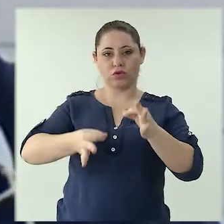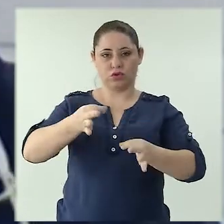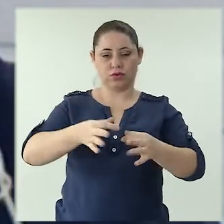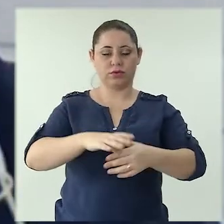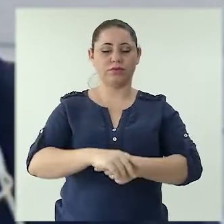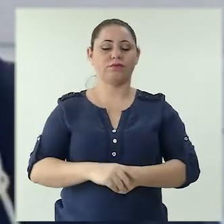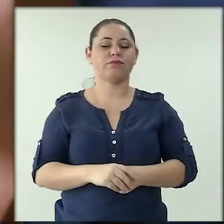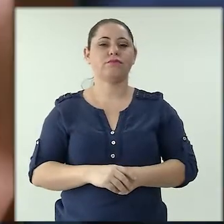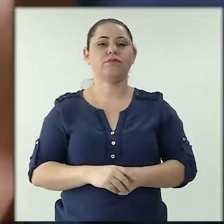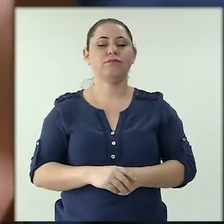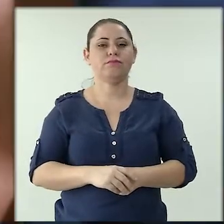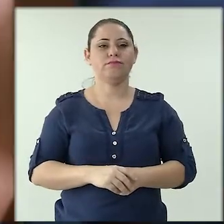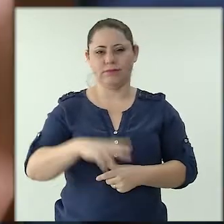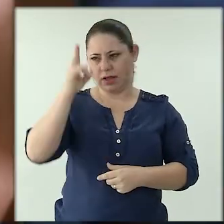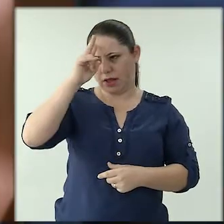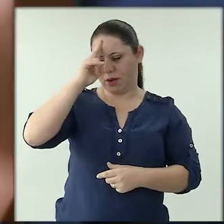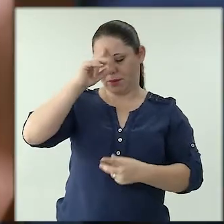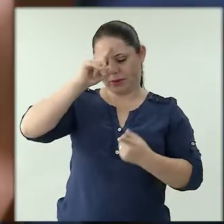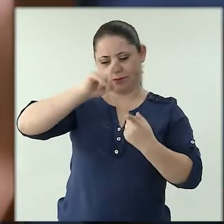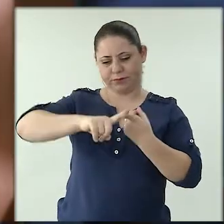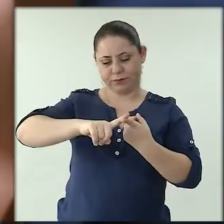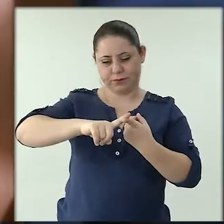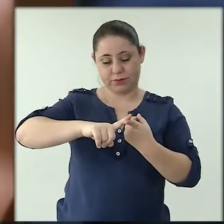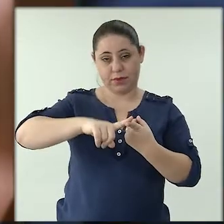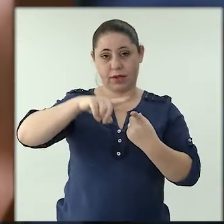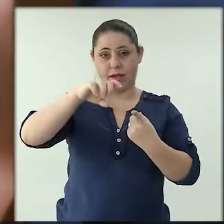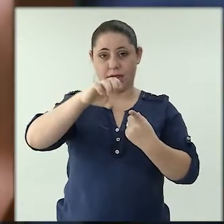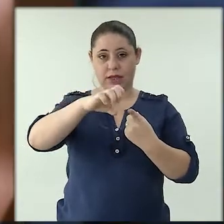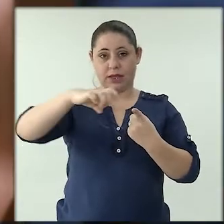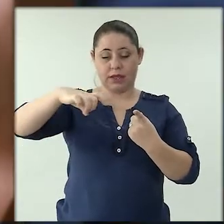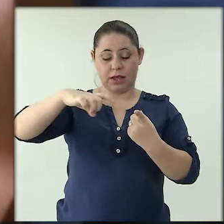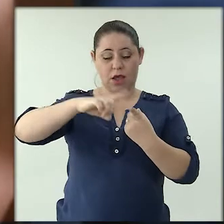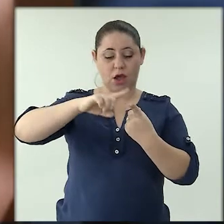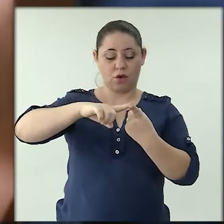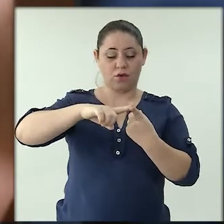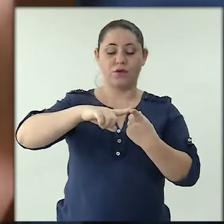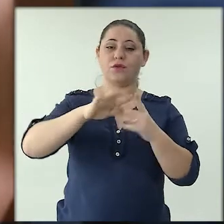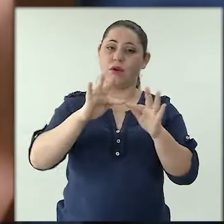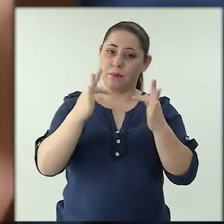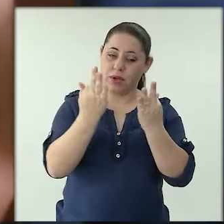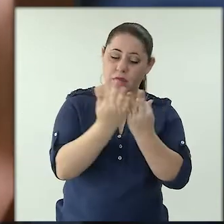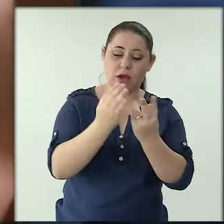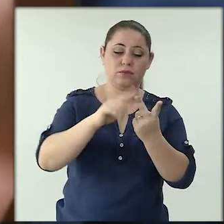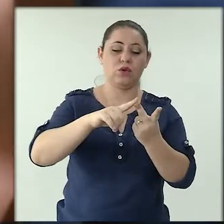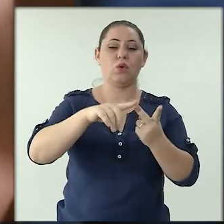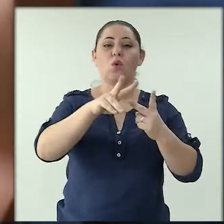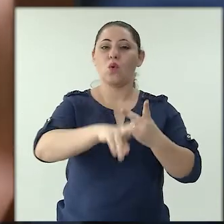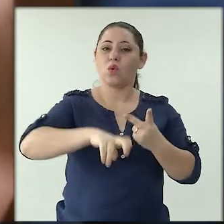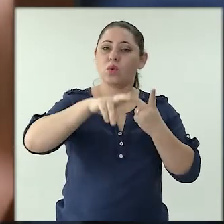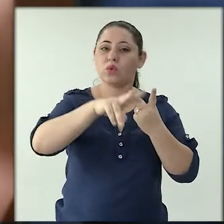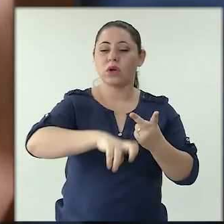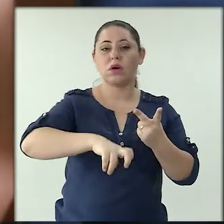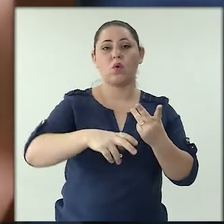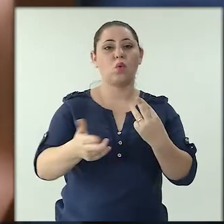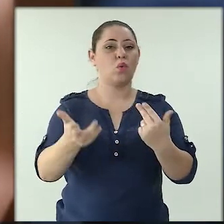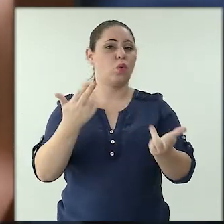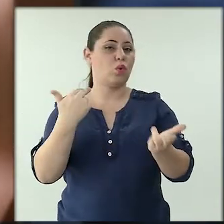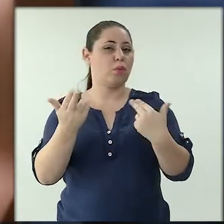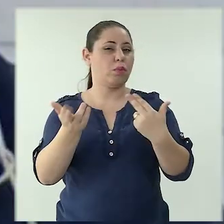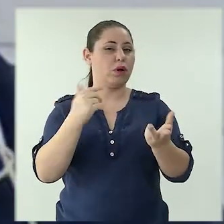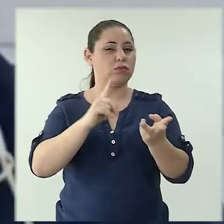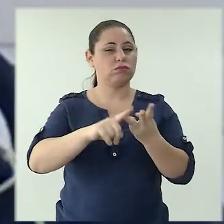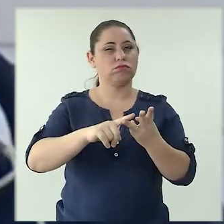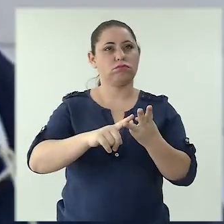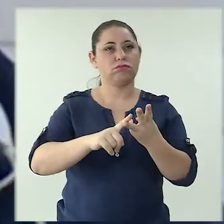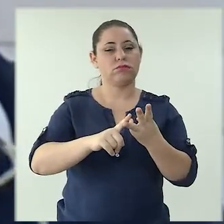extrajudicial. Então, vamos recapitular. A gente tem o uso capião, o mais recente é o familiar, a gente tem o rural, o urbano, e